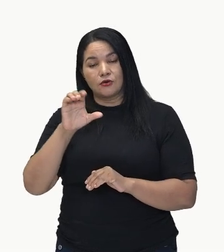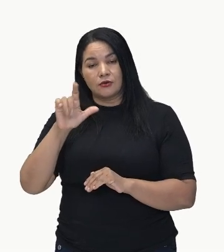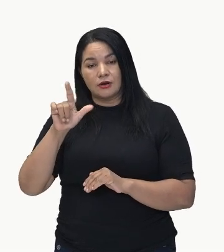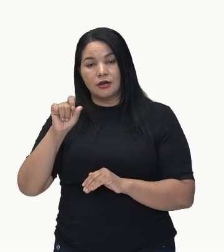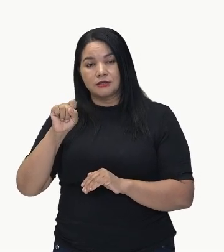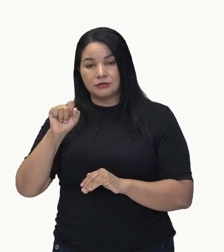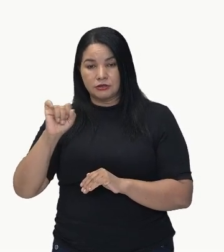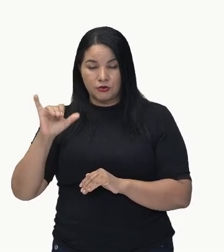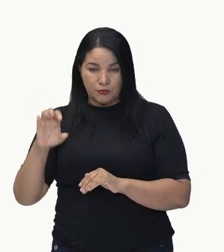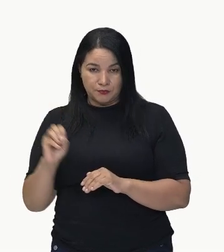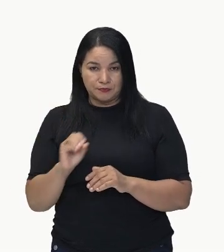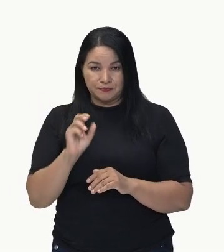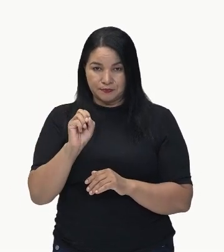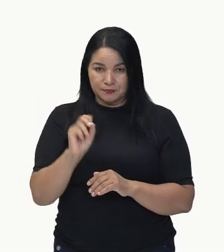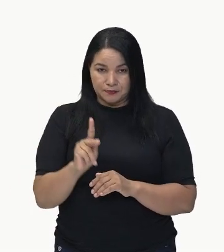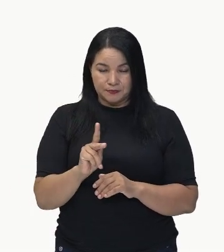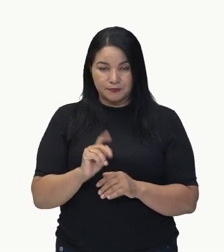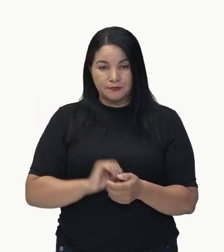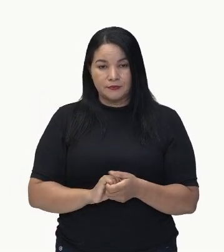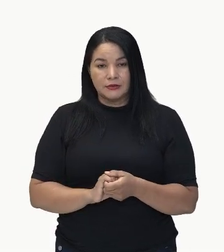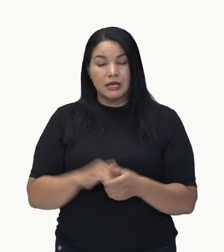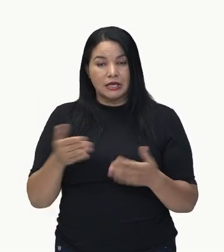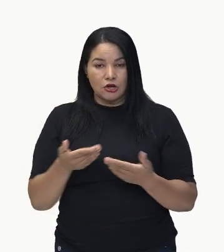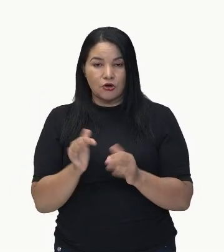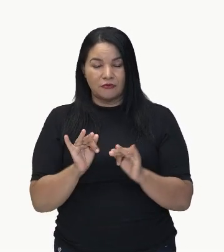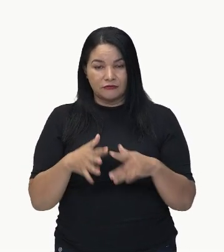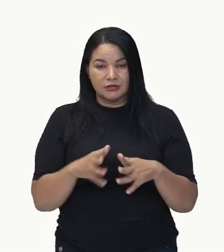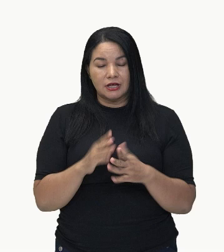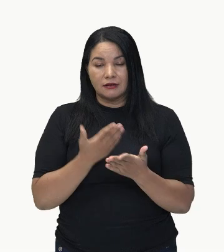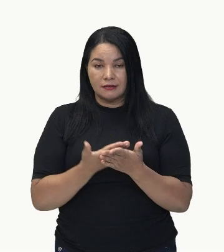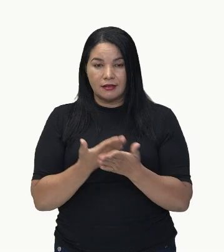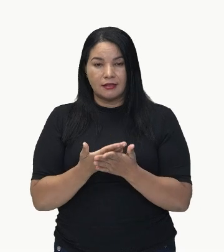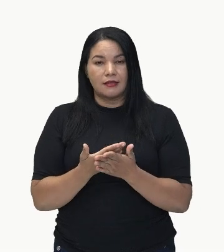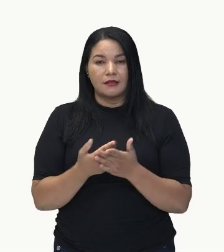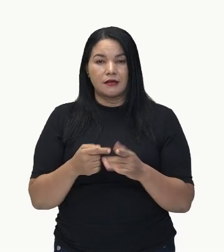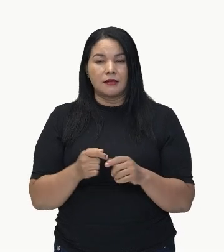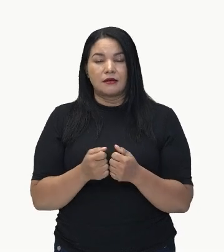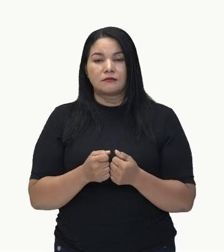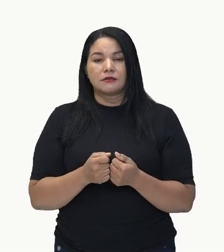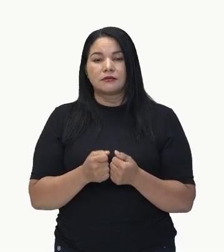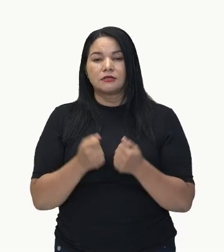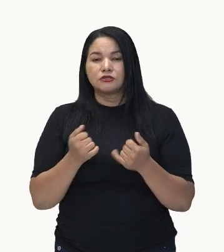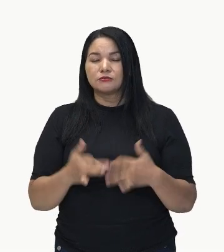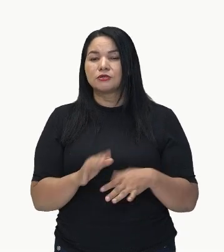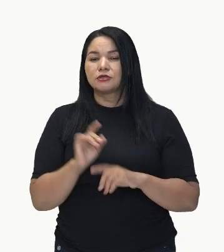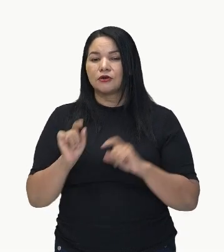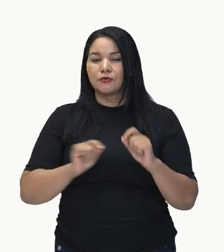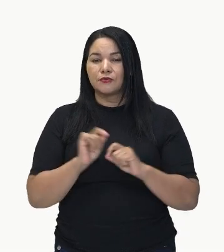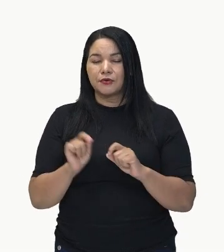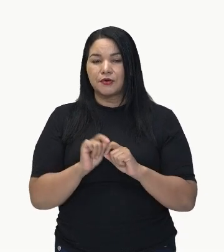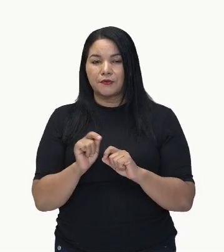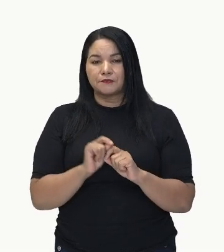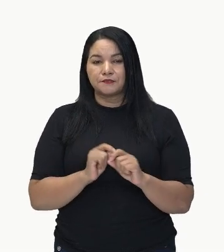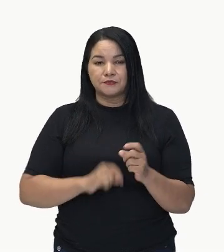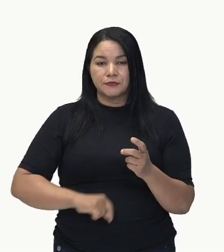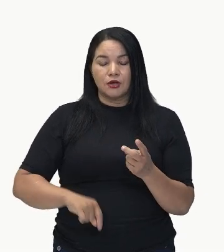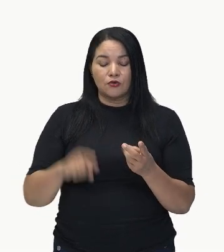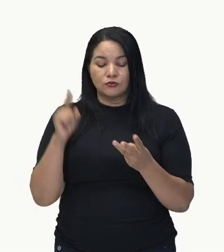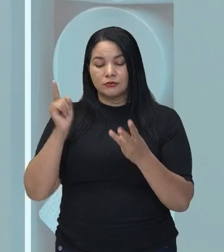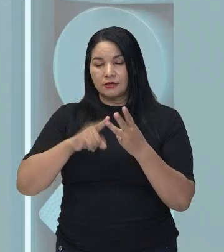correto? E aí, para finalizarmos essa aula, nós vamos abordar o último heterônimo